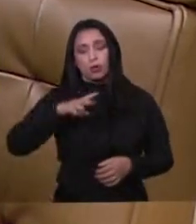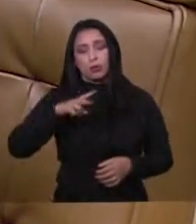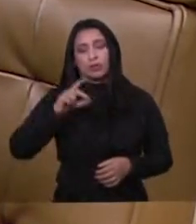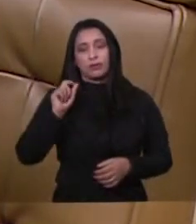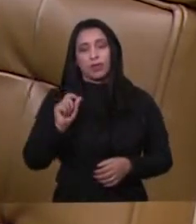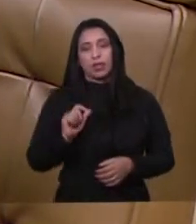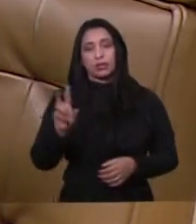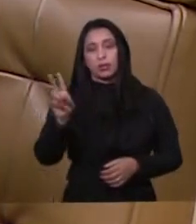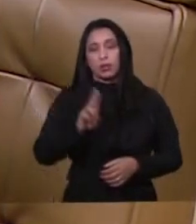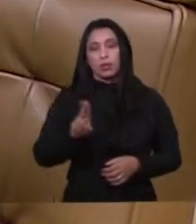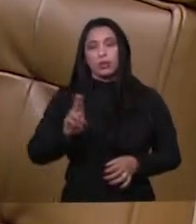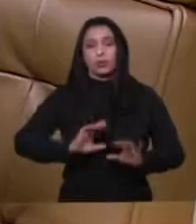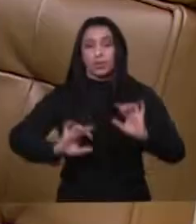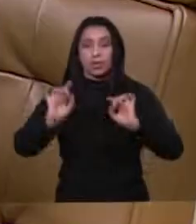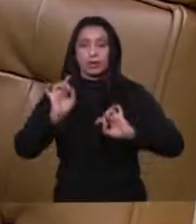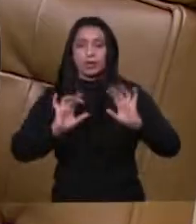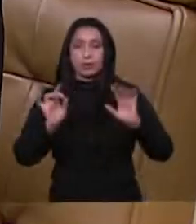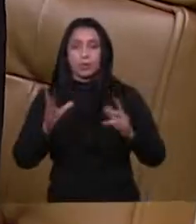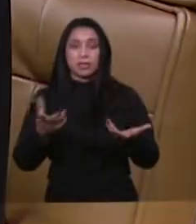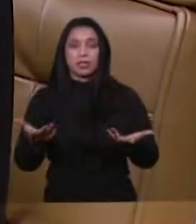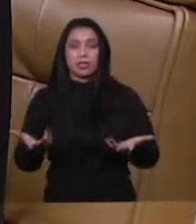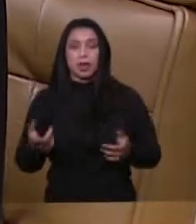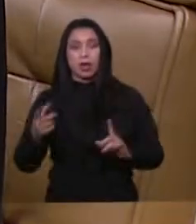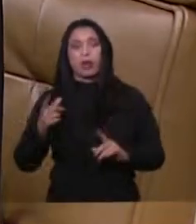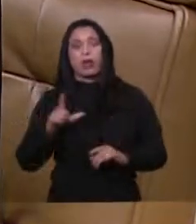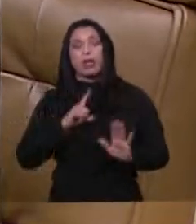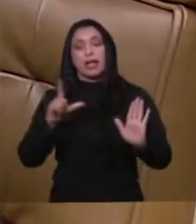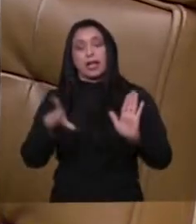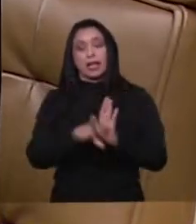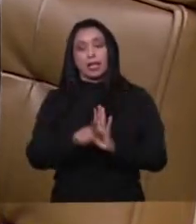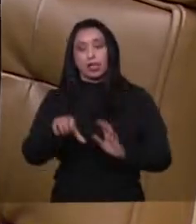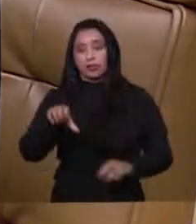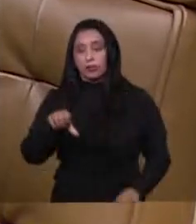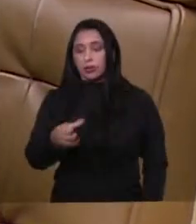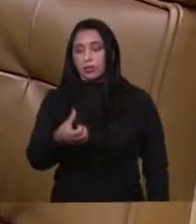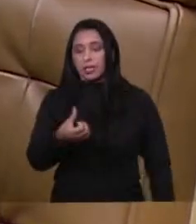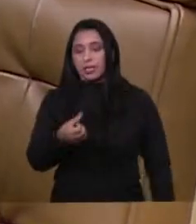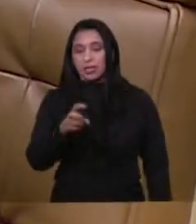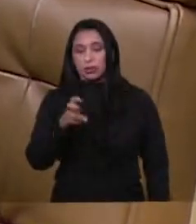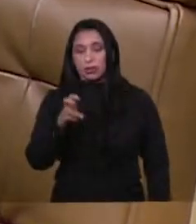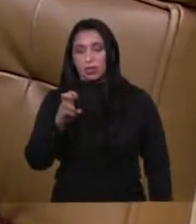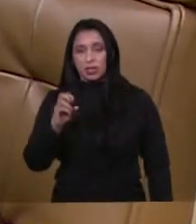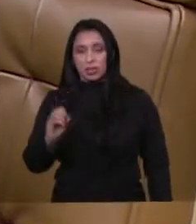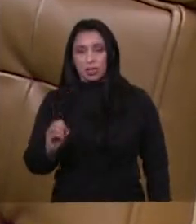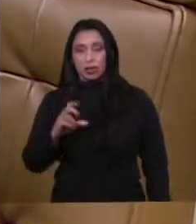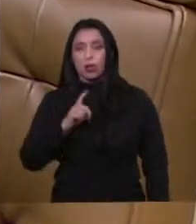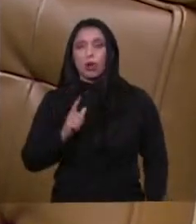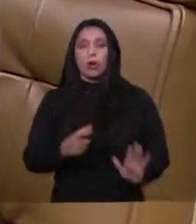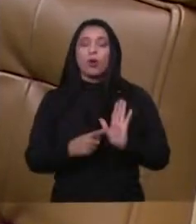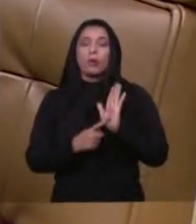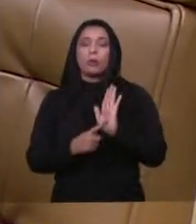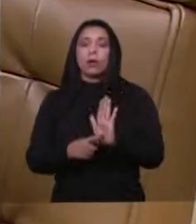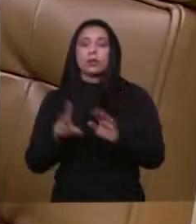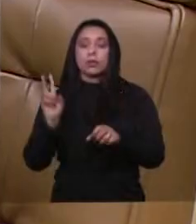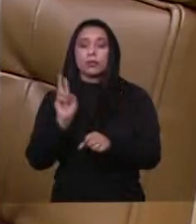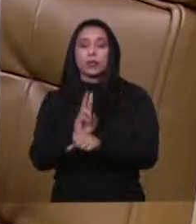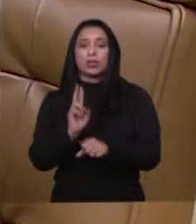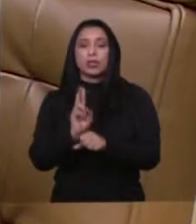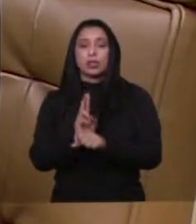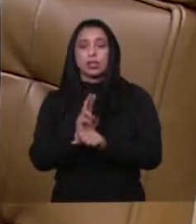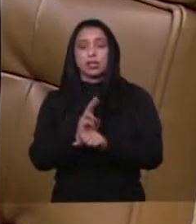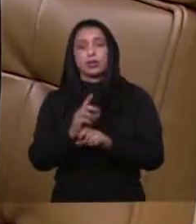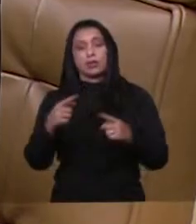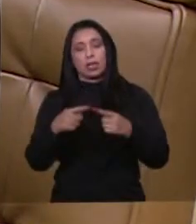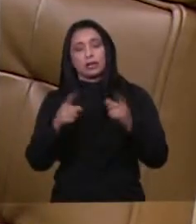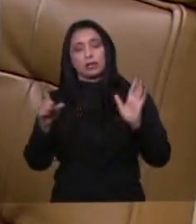comum ou especial. Por sua vez, o tipo da Lei 9.605 tutela bens especialmente protegidos por normas